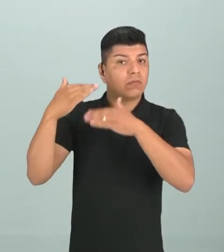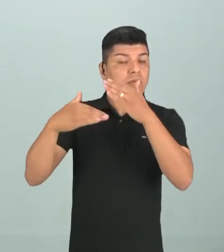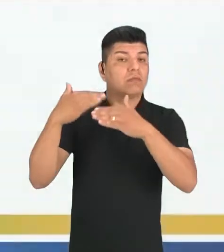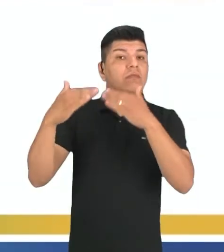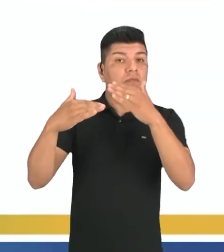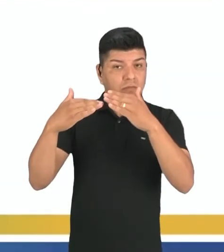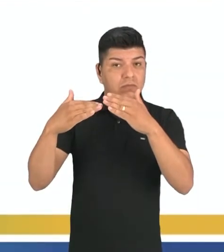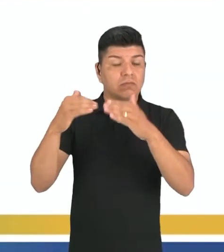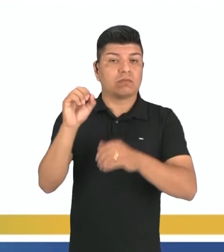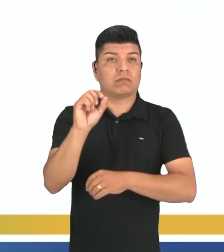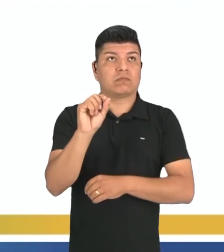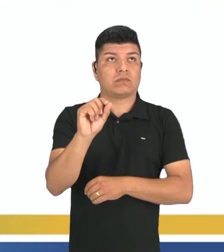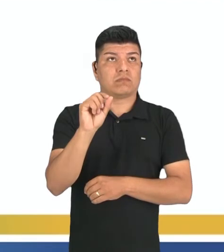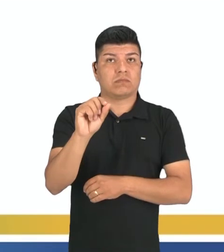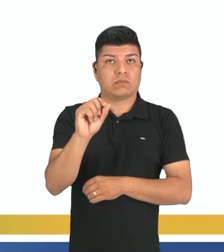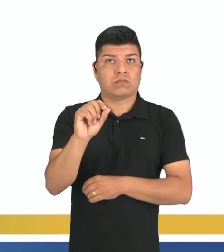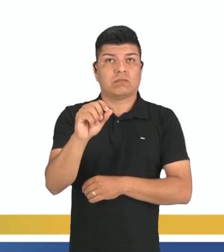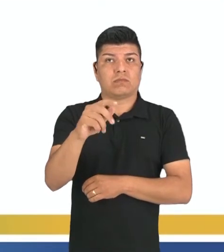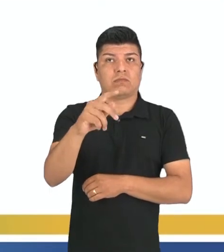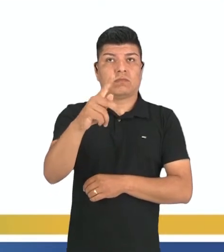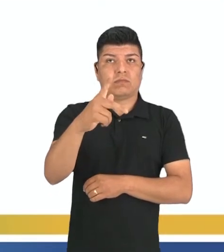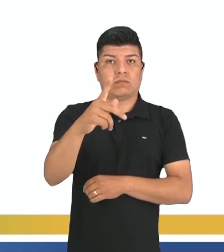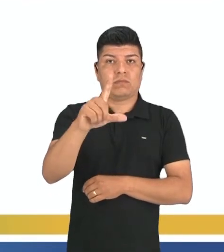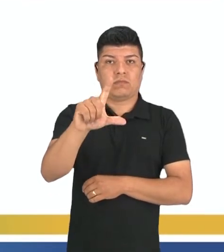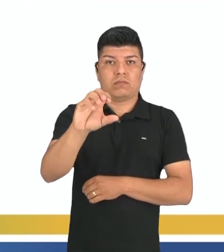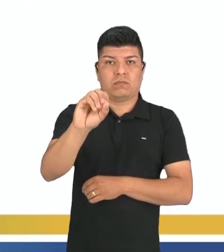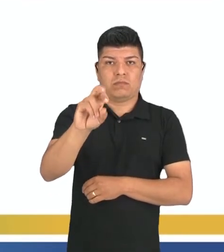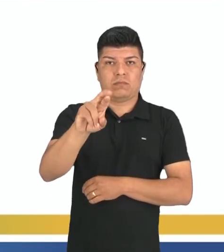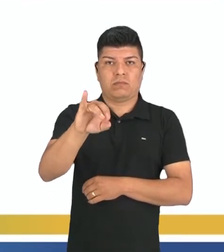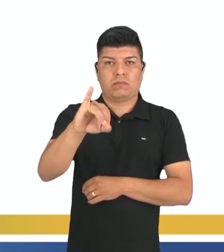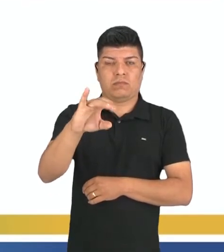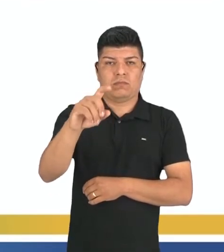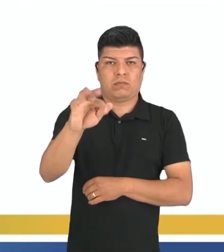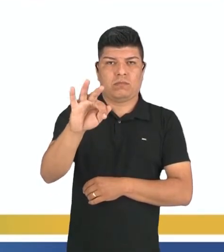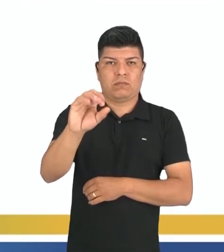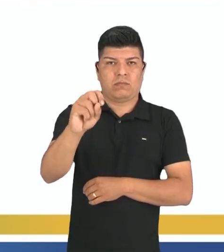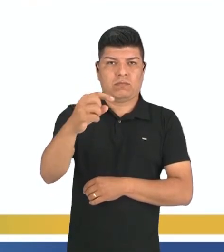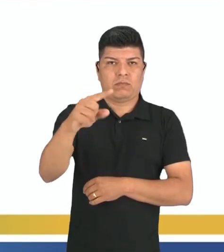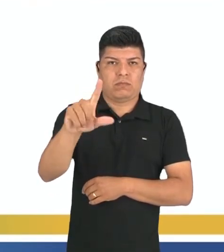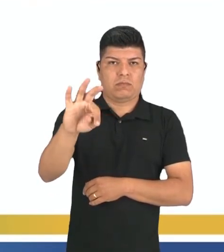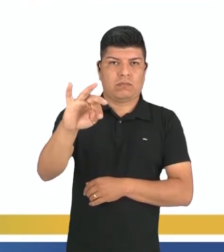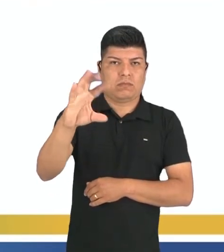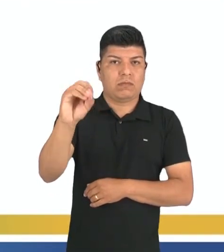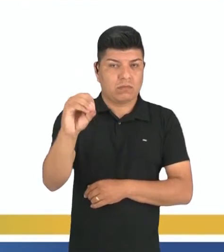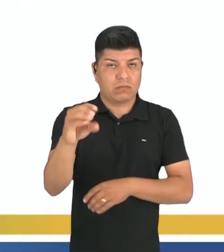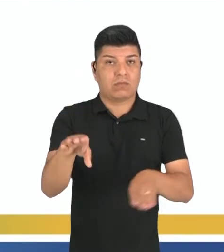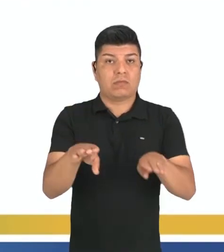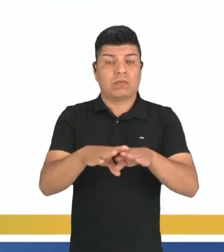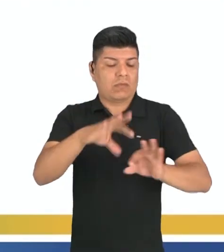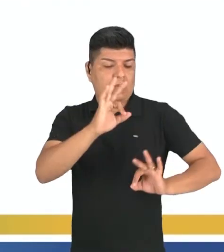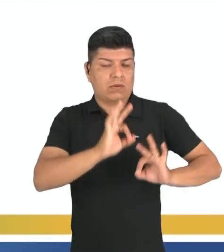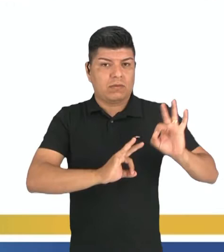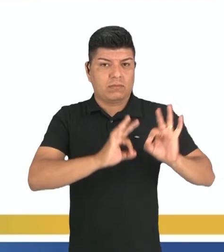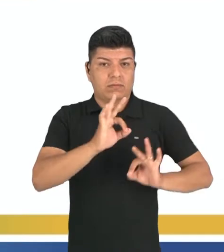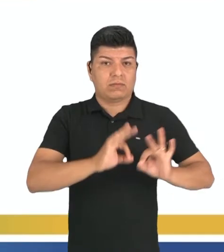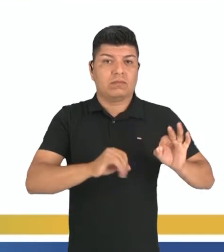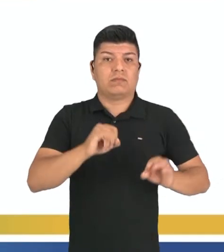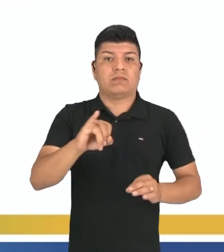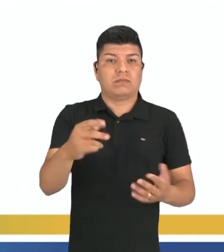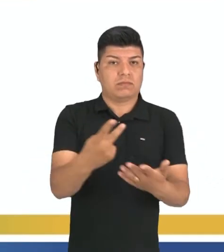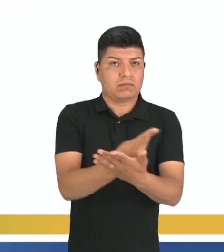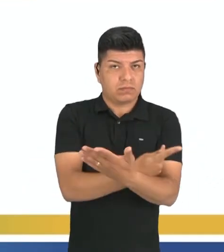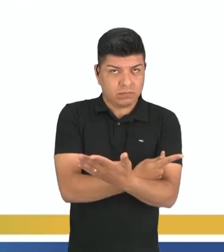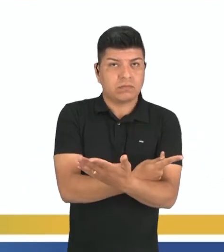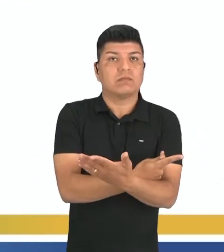de endométrio proliferativo. Então, ele começa a se desenvolver para se preparar caso